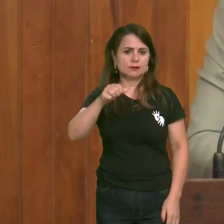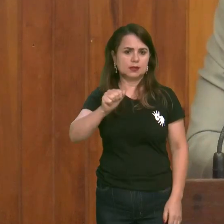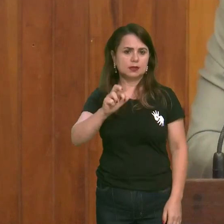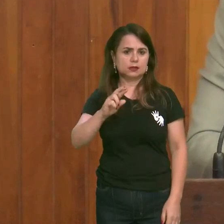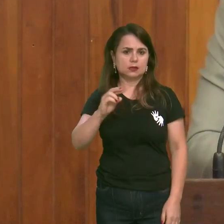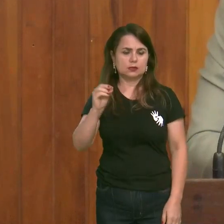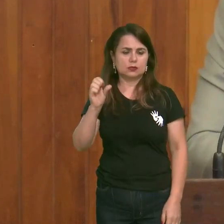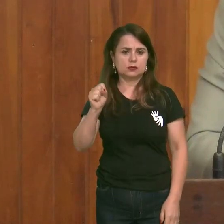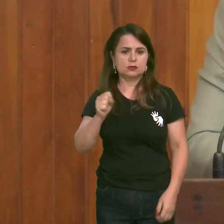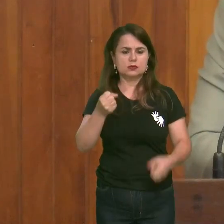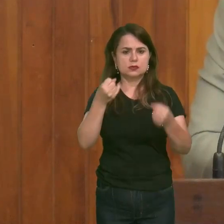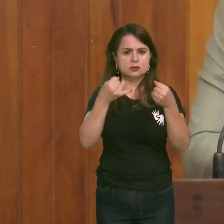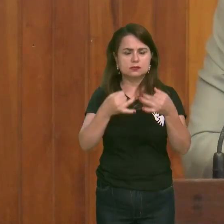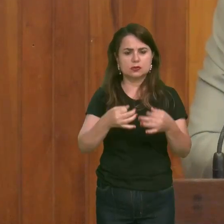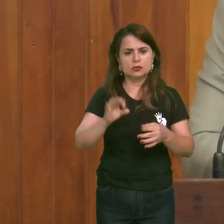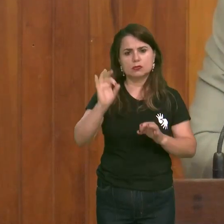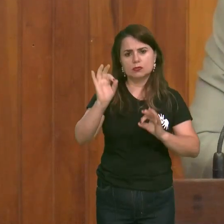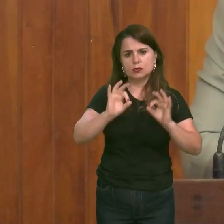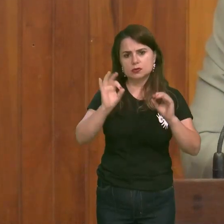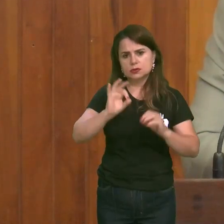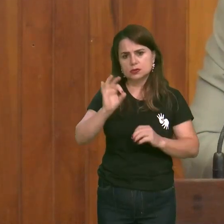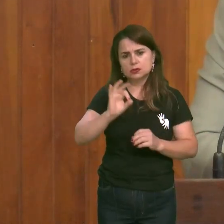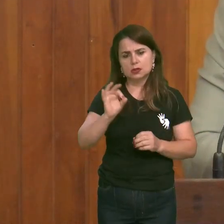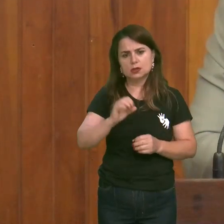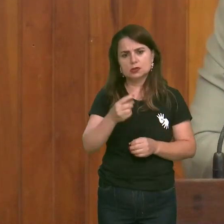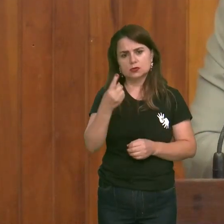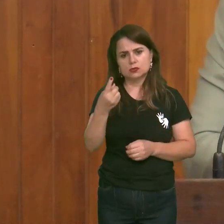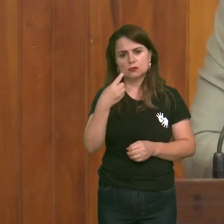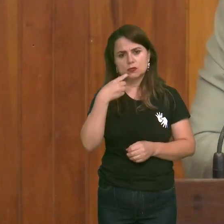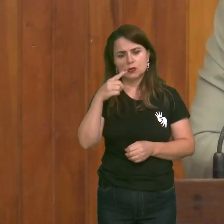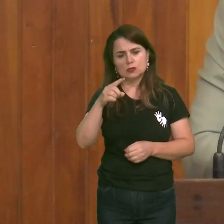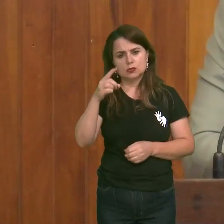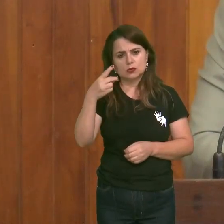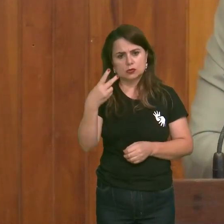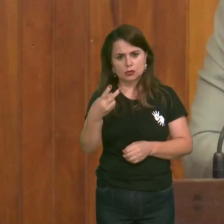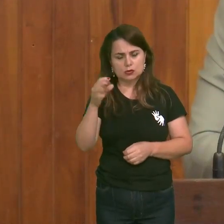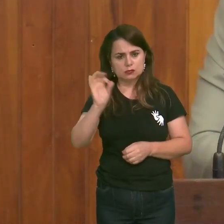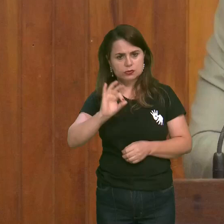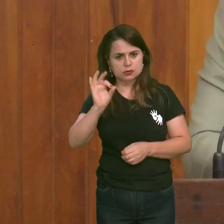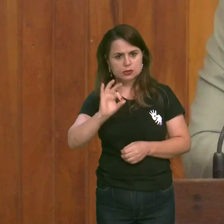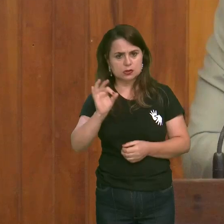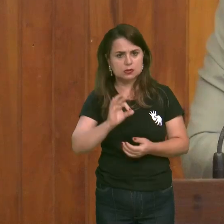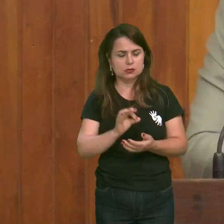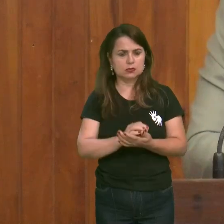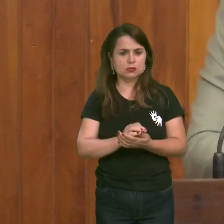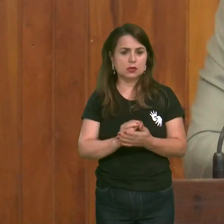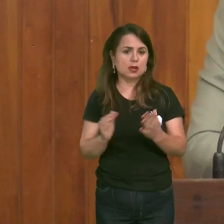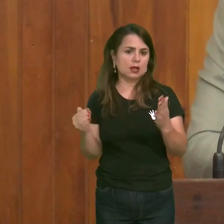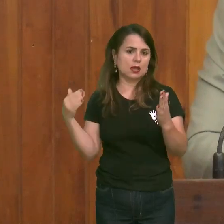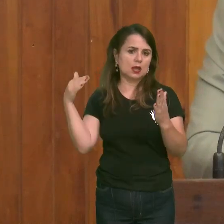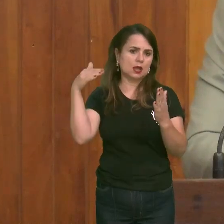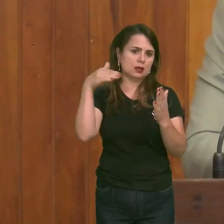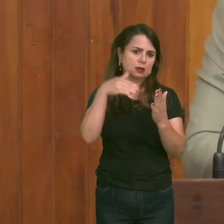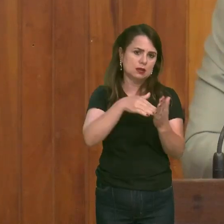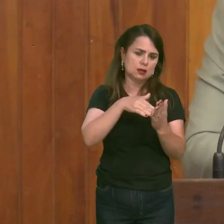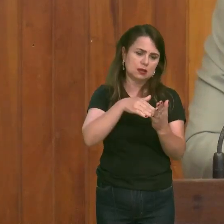porcentagens das emendas impositivas de um ponto dois por cento onde o projeto de leis fala até